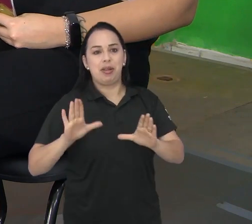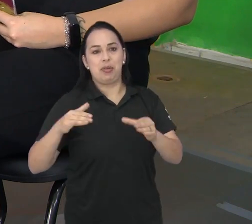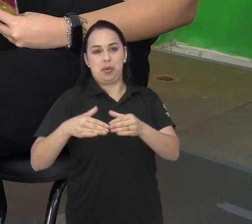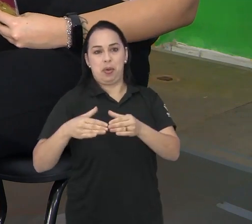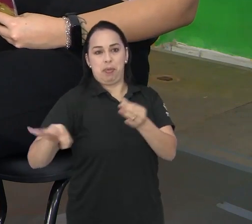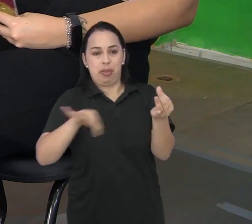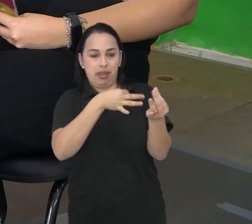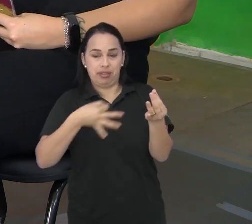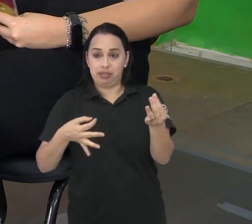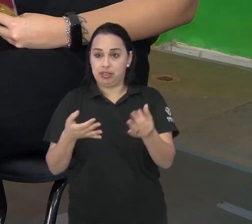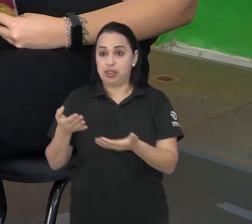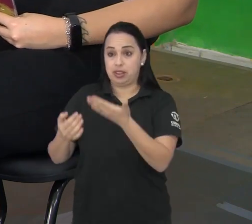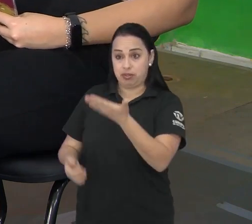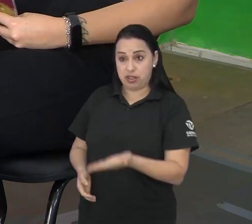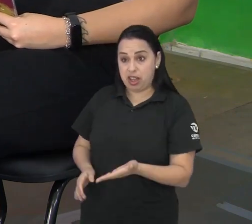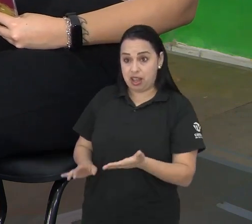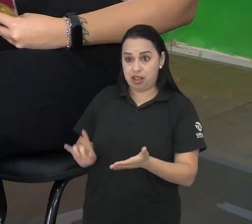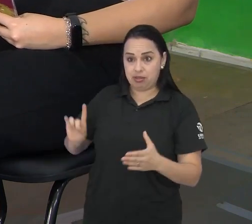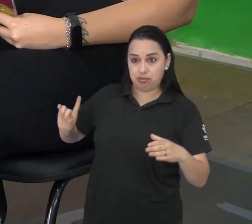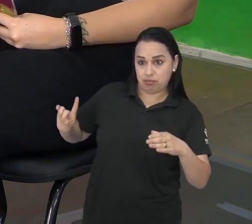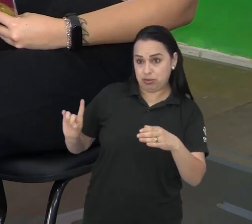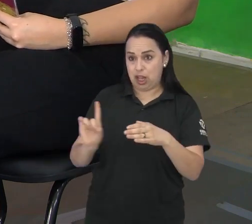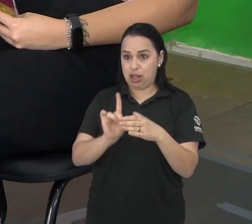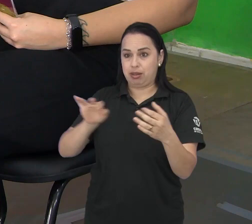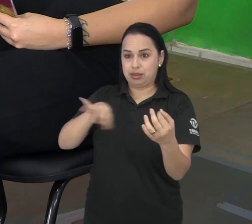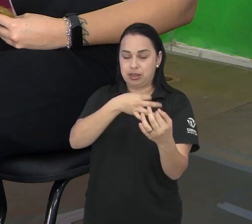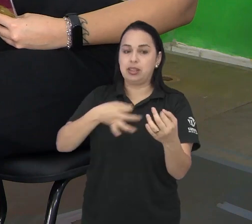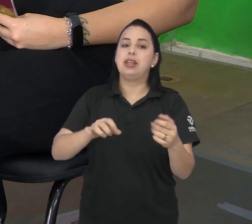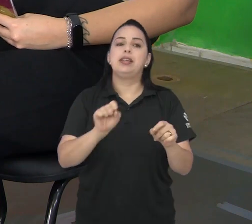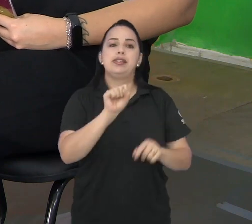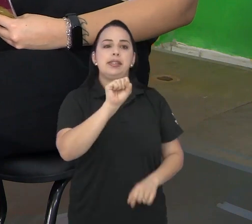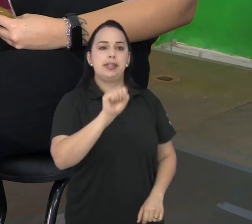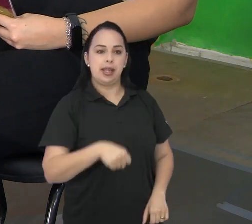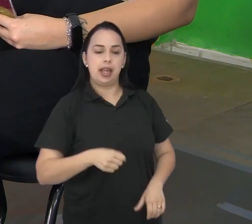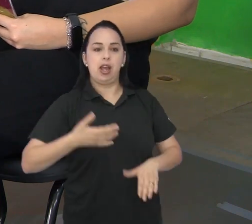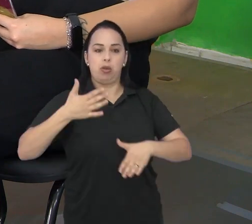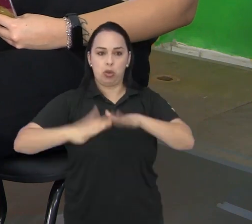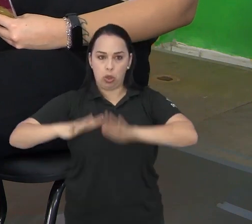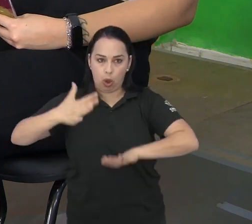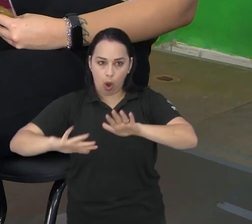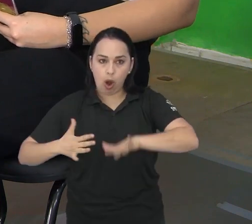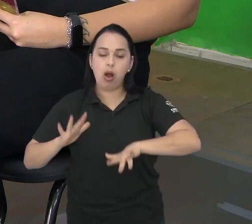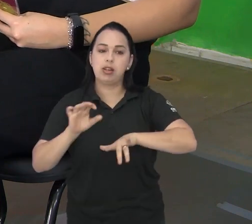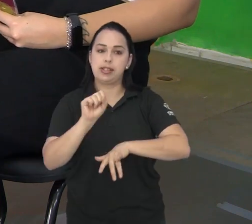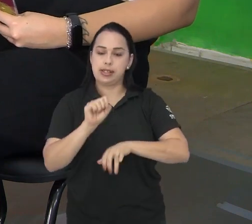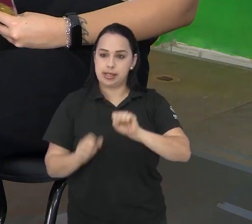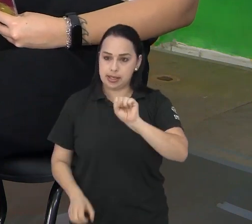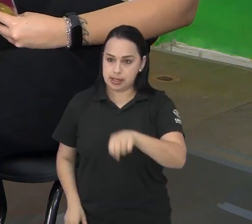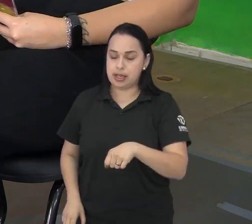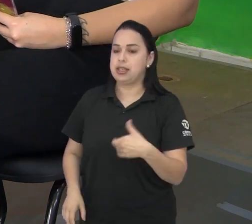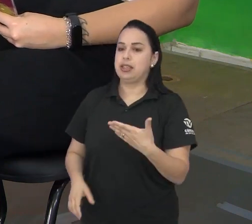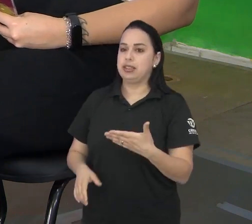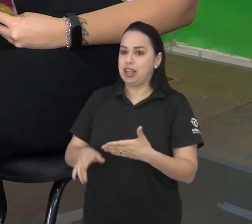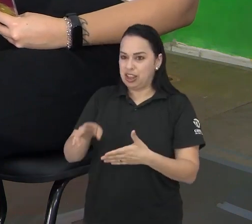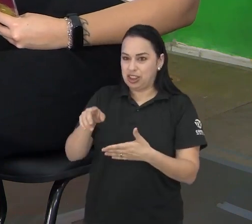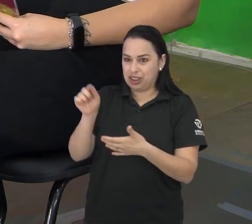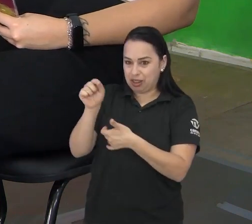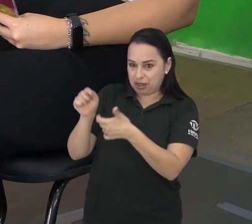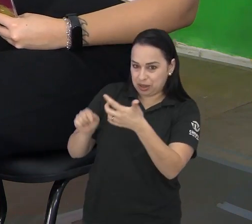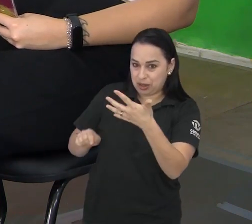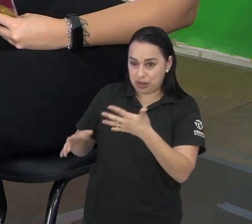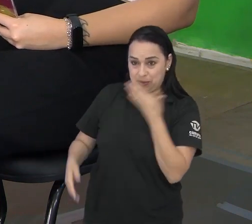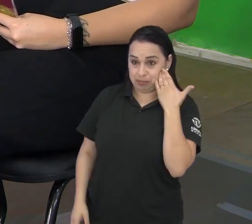Joseense. E você está na orquestra? Sou músico bolsista, percussionista da orquestra. Você toca esses instrumentos, né? Isso, são